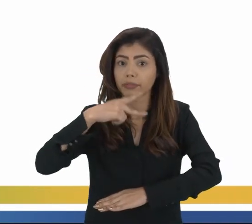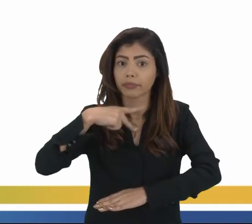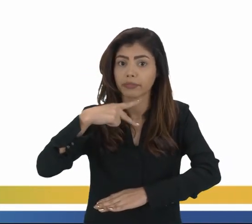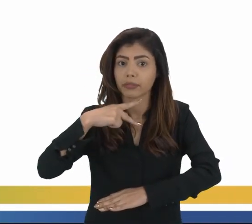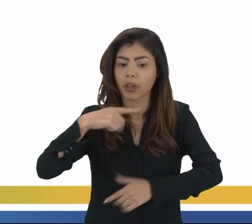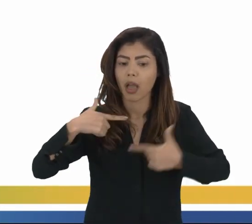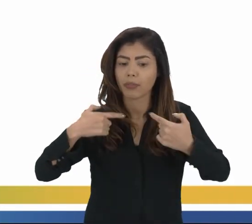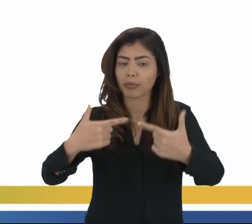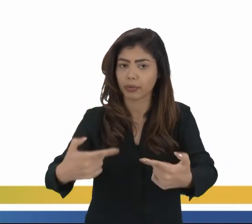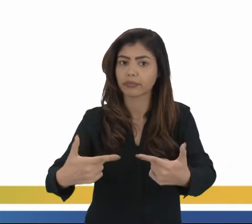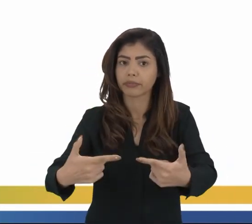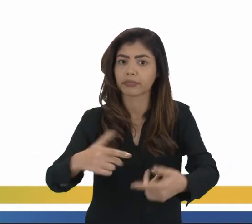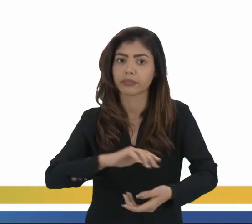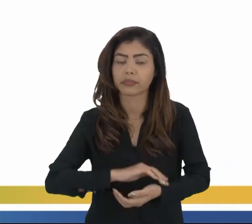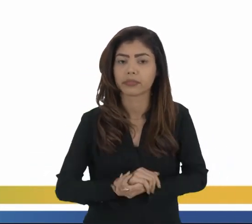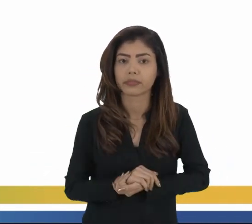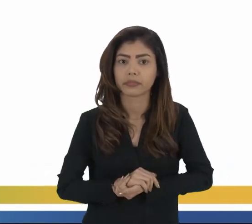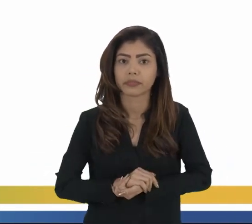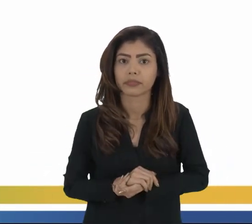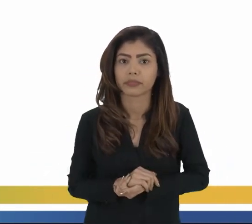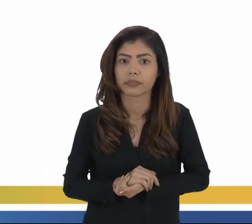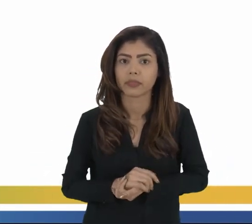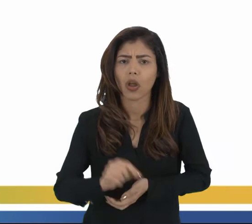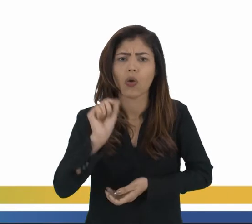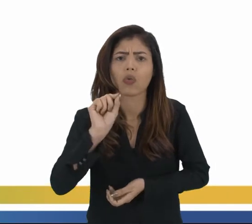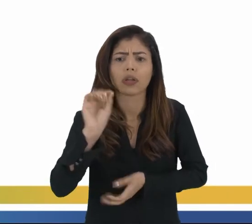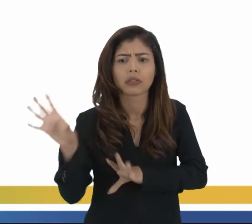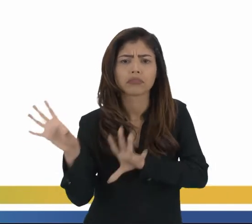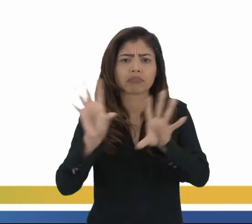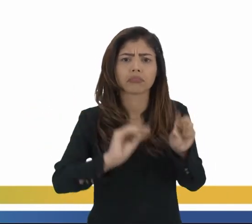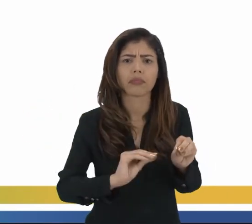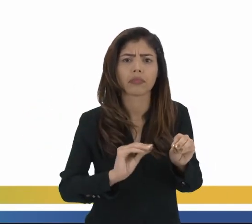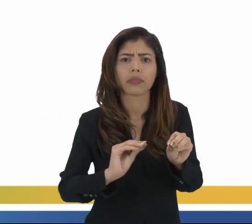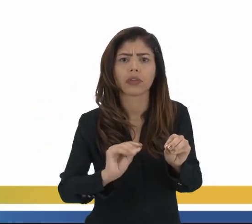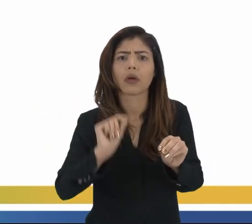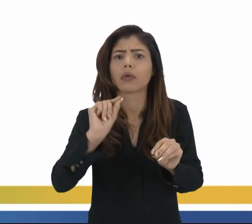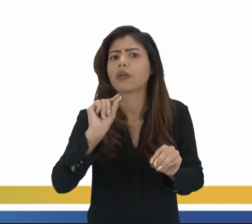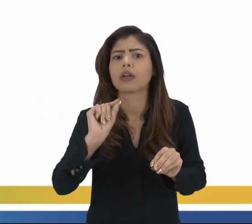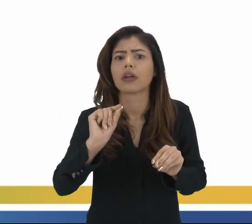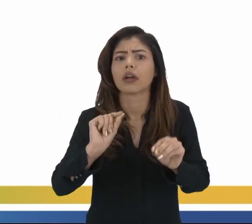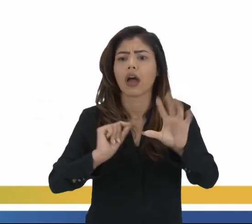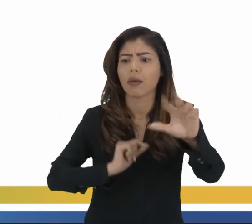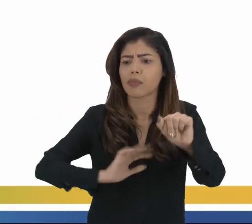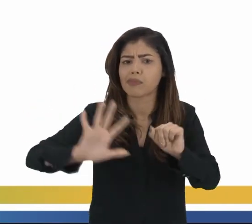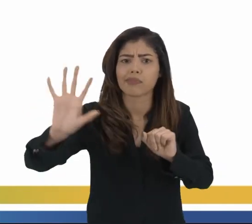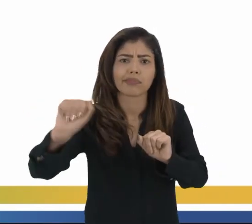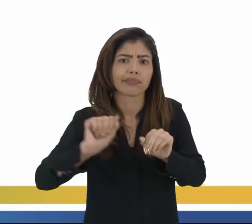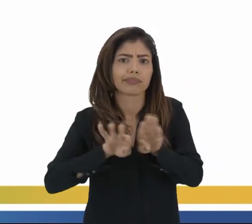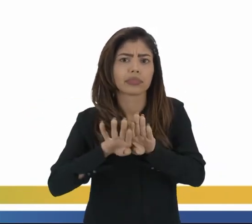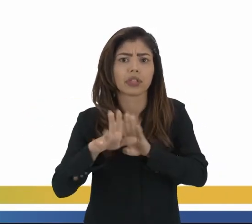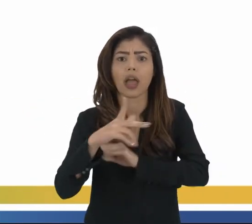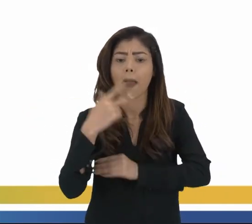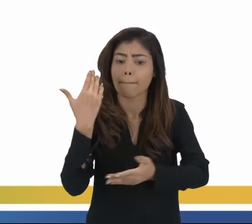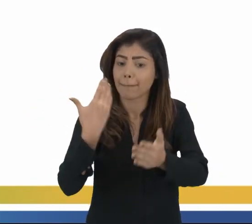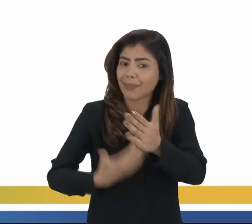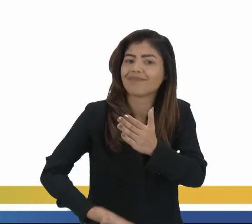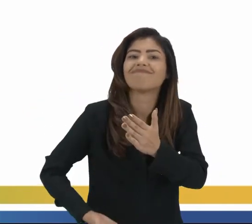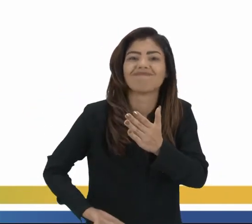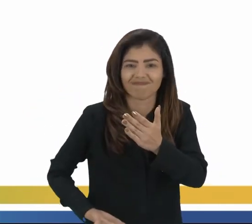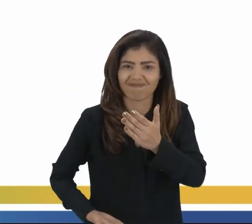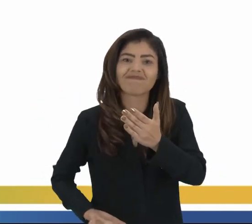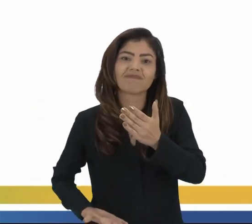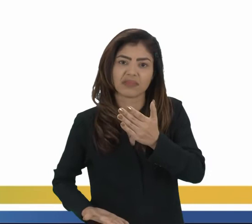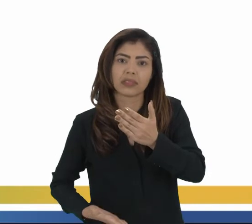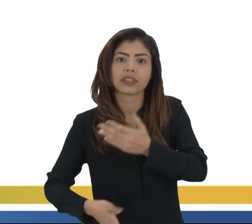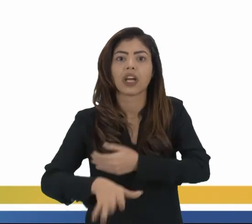durante a Guerra Civil Inca e o que isso levou à aquisição do idioma espanhol, perca de grande parte